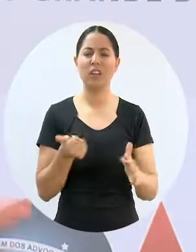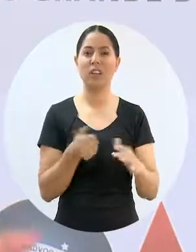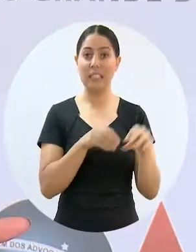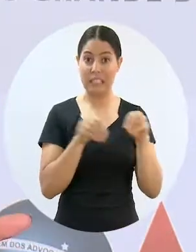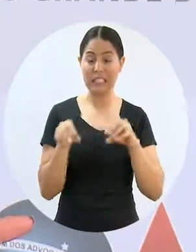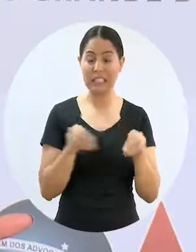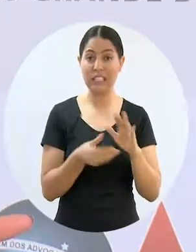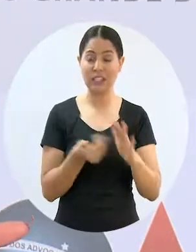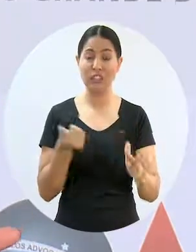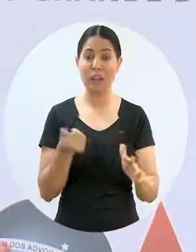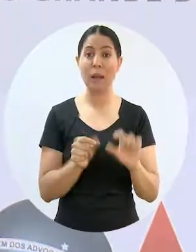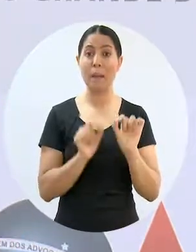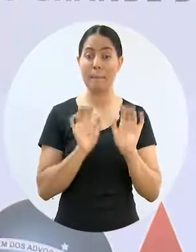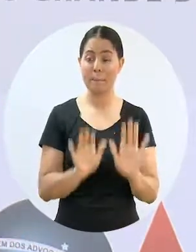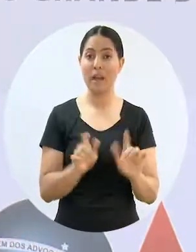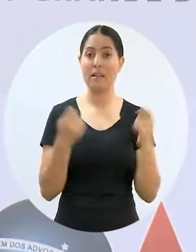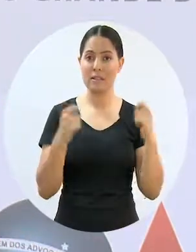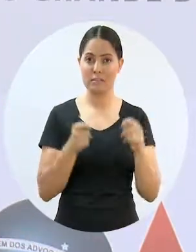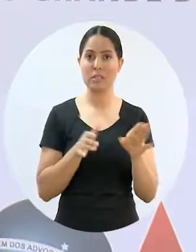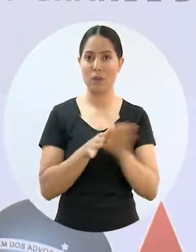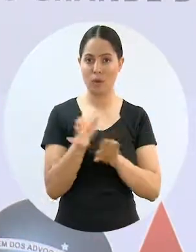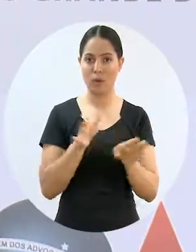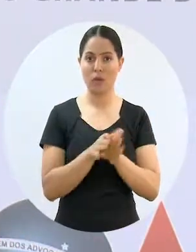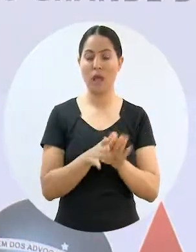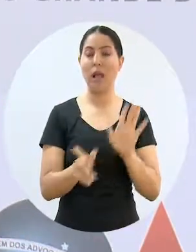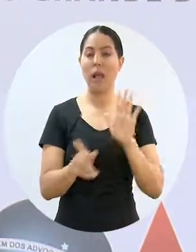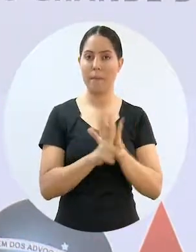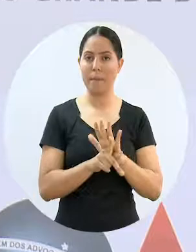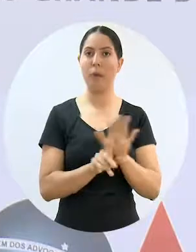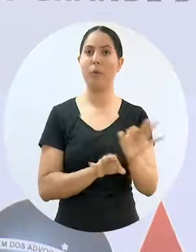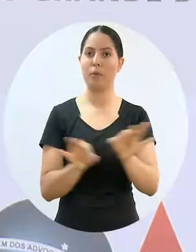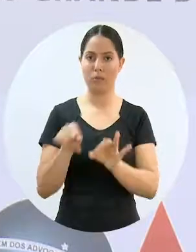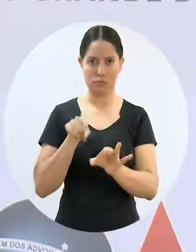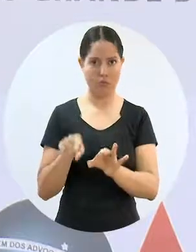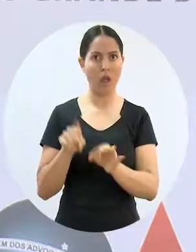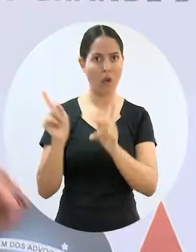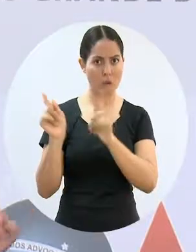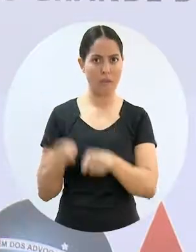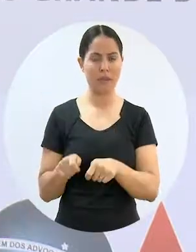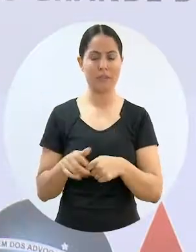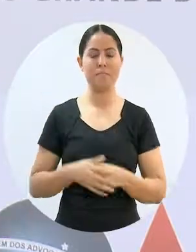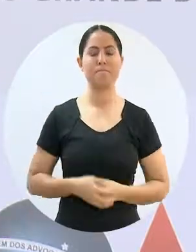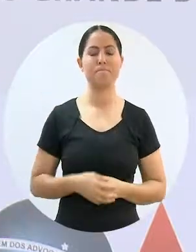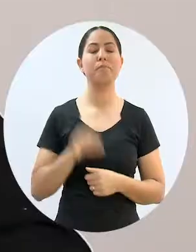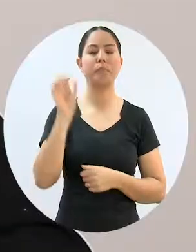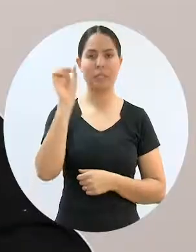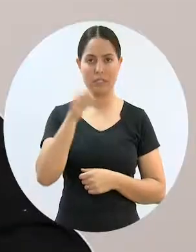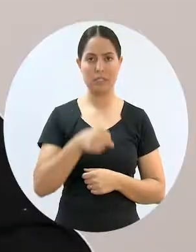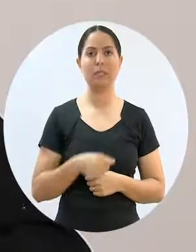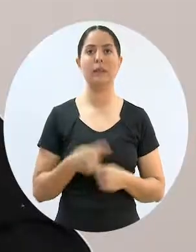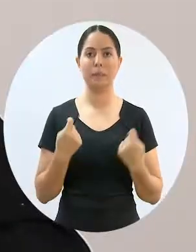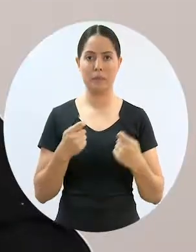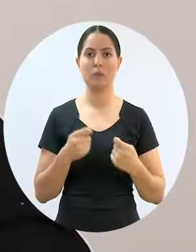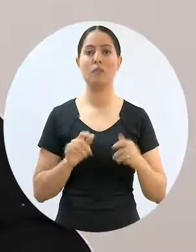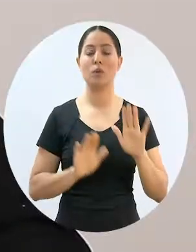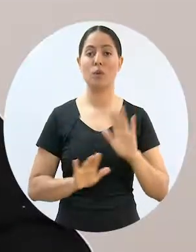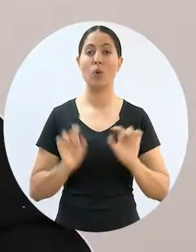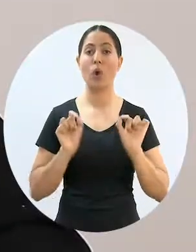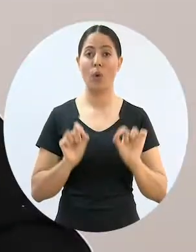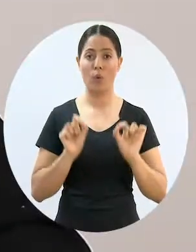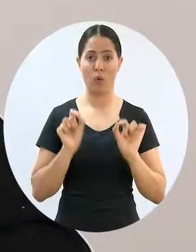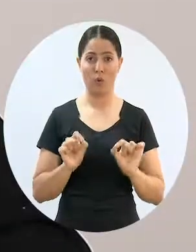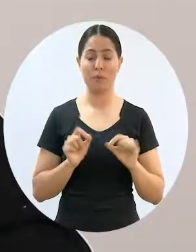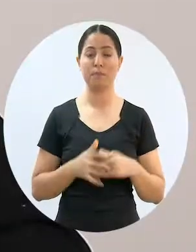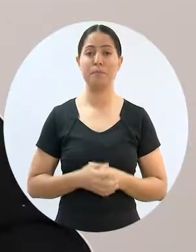vale a recomendação, este é um trabalho das instituições, das organizações competentes. Sem dúvida alguma,